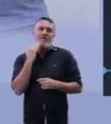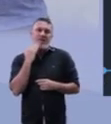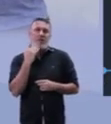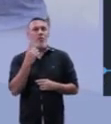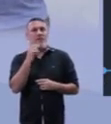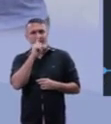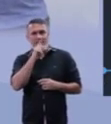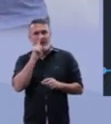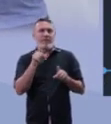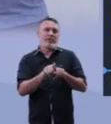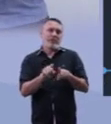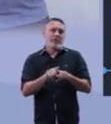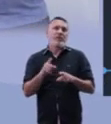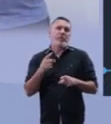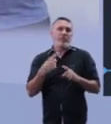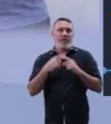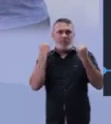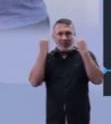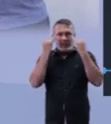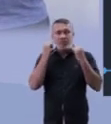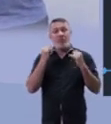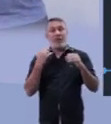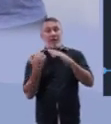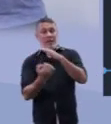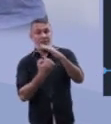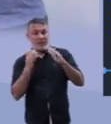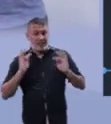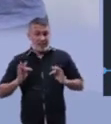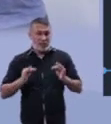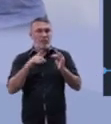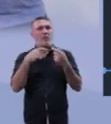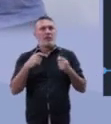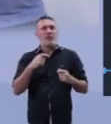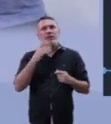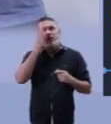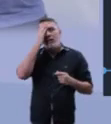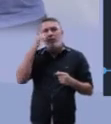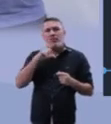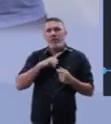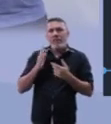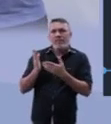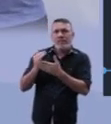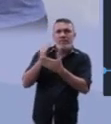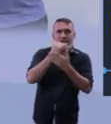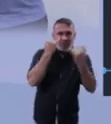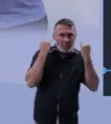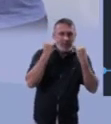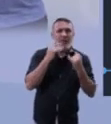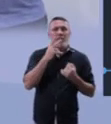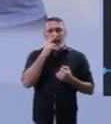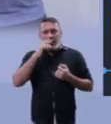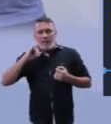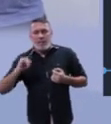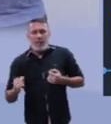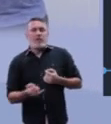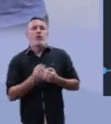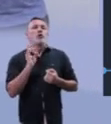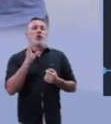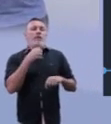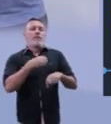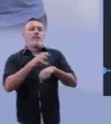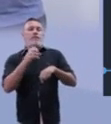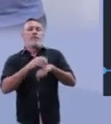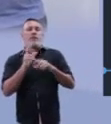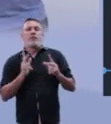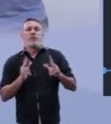uma deficiência, como um problema. Em posse dessas informações, as empresas de tecnologia elas começam a privilegiar algumas